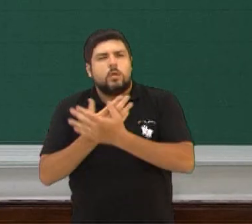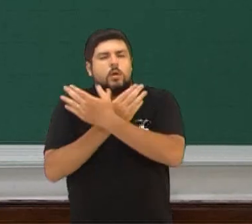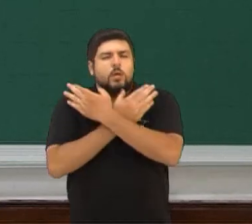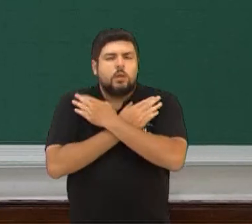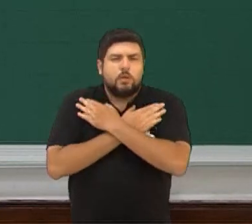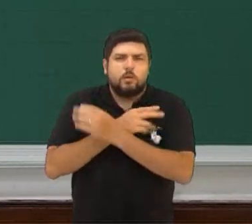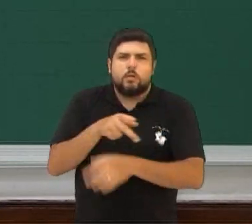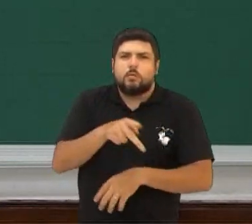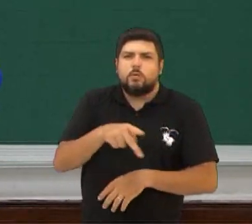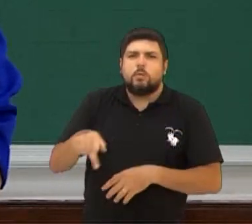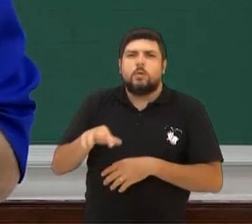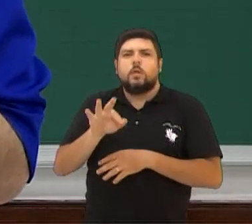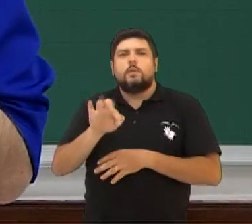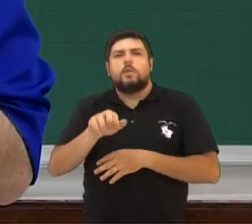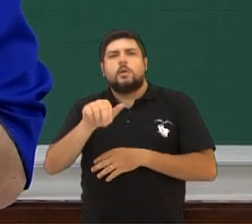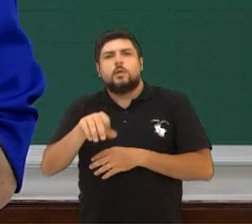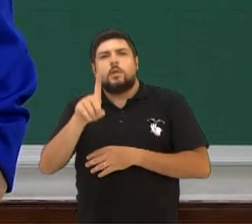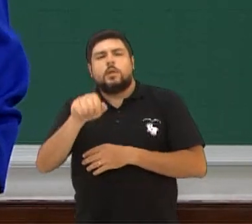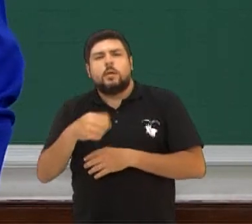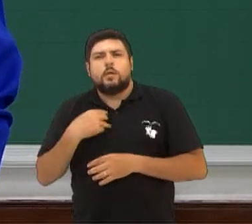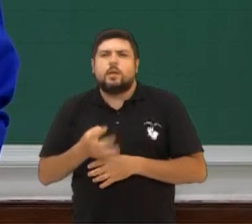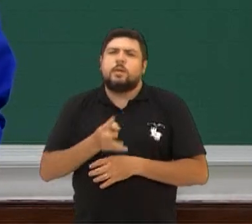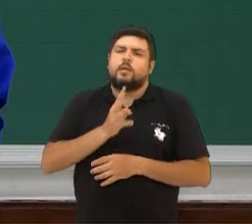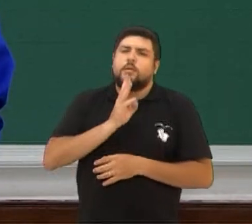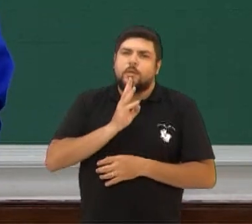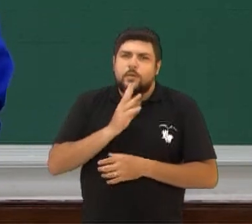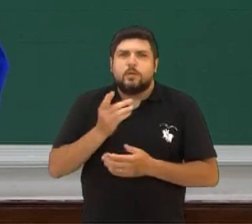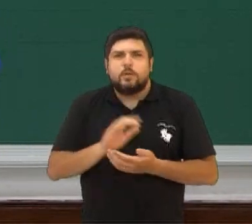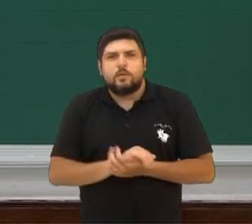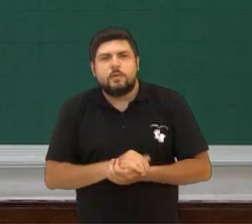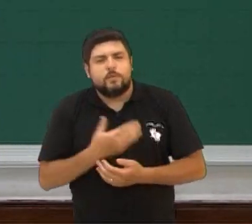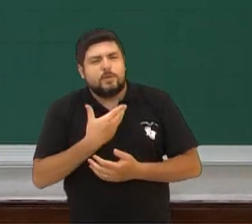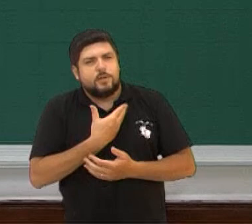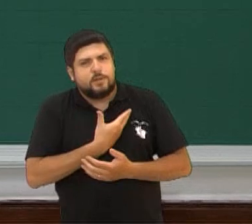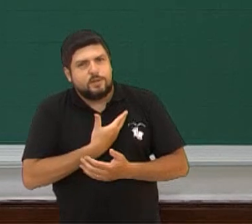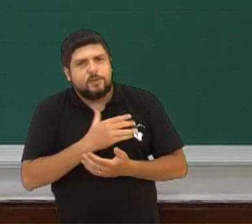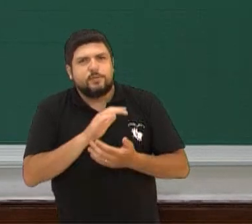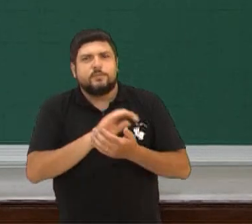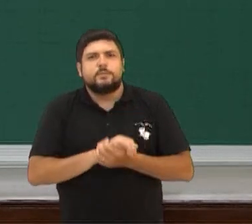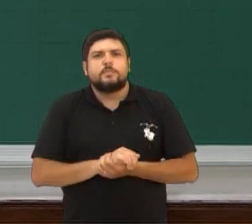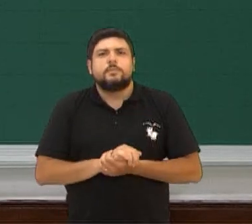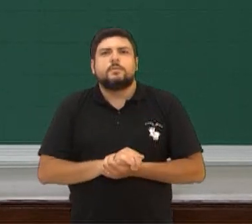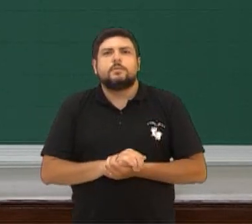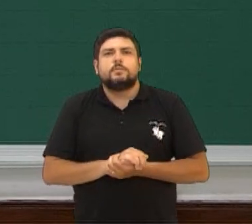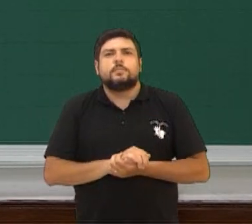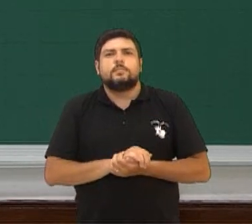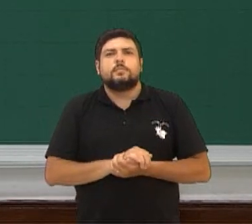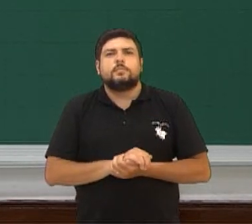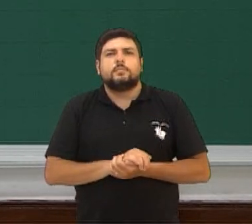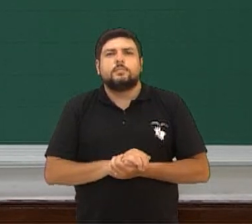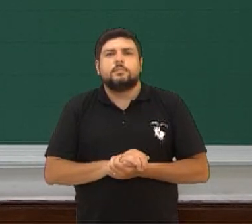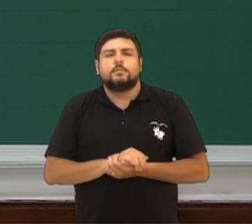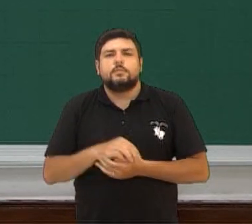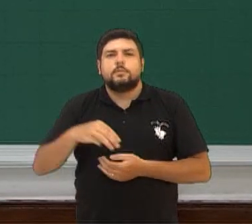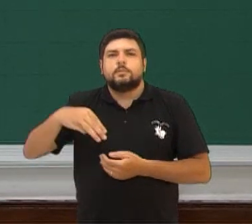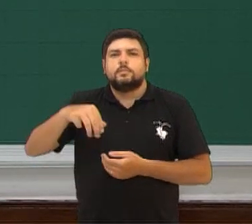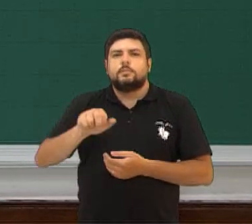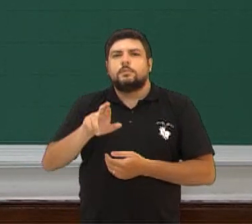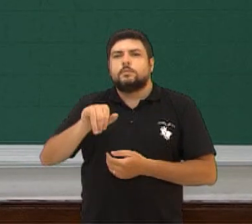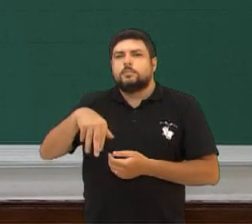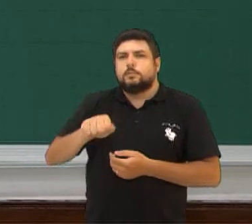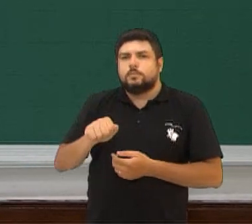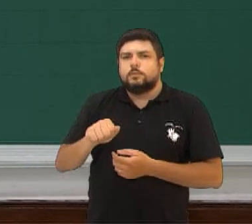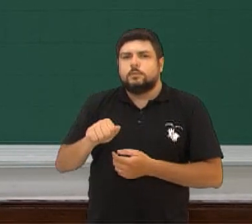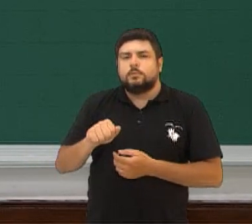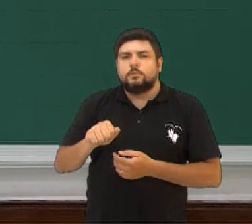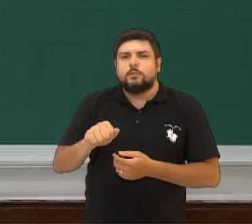filosofia, Fernanda. Eu conheço a professora Fernanda. Fernanda, um abraço aí, uma grande amiga minha também. A Mariana de Campo Mourão, um